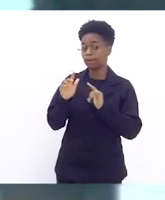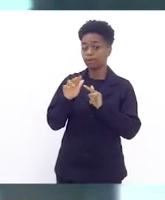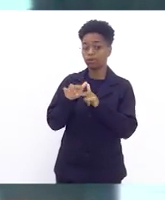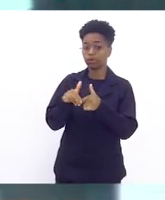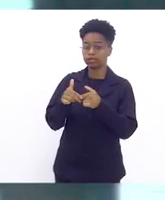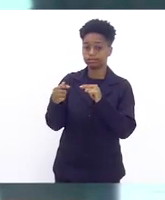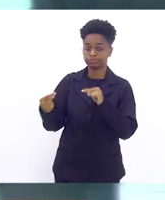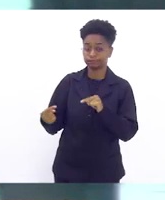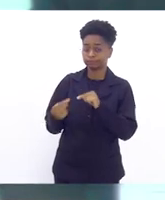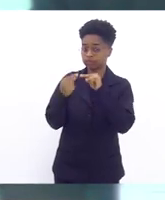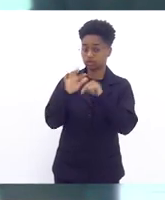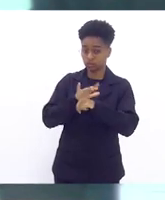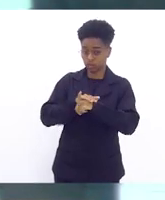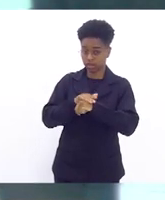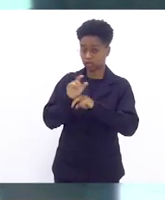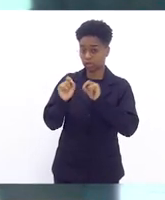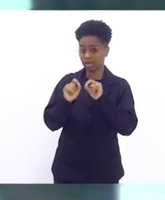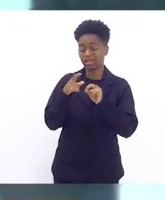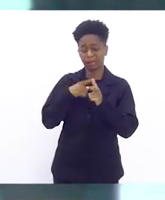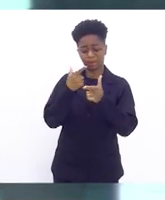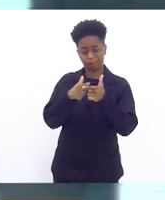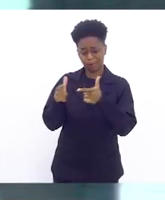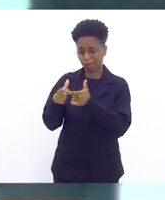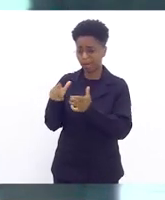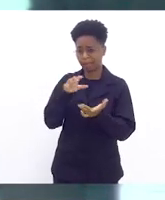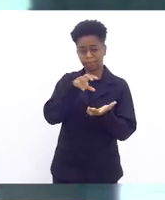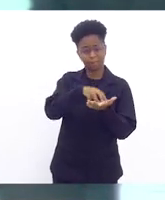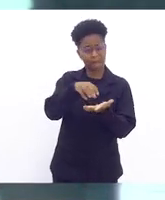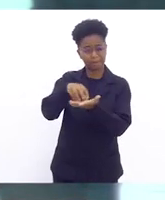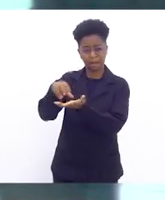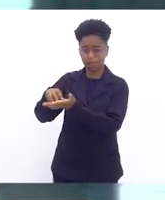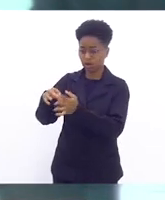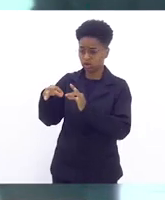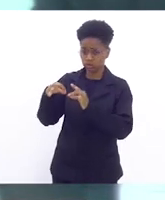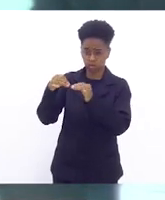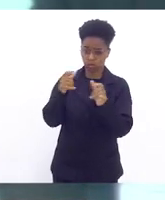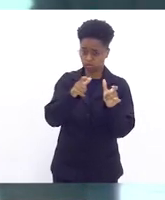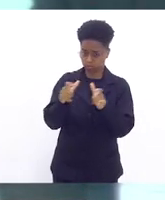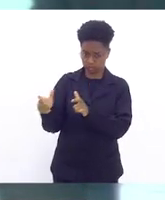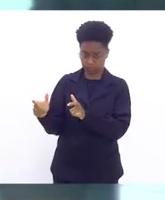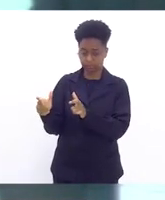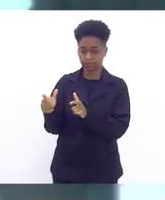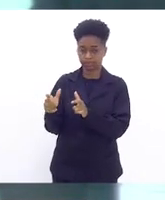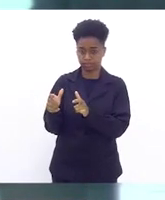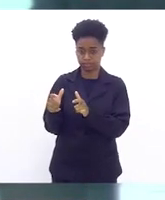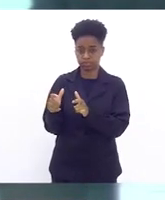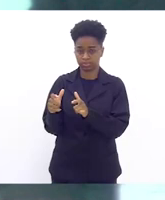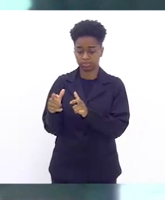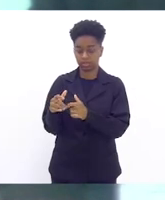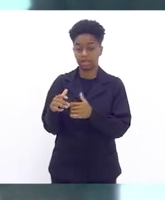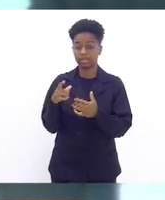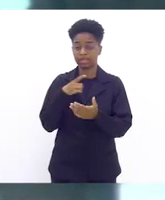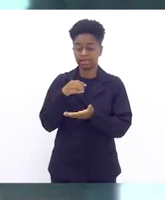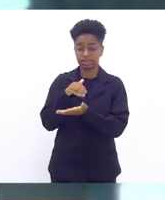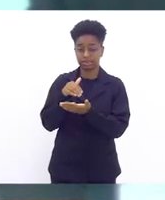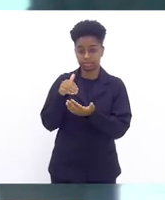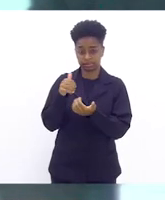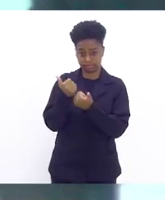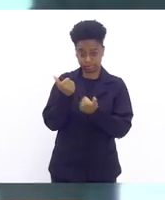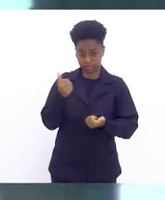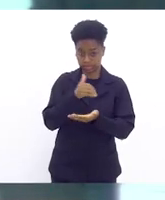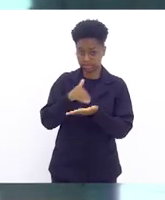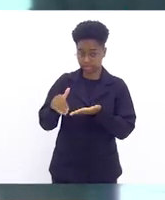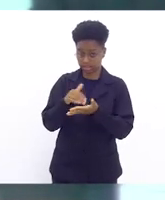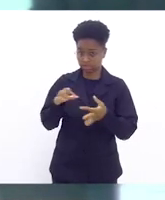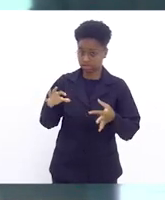um problema em todos em todas as unidades nas três esferas Municipal Estadual e Federal a gente tem uma subsecretaria vinculada